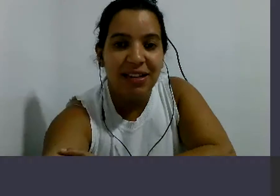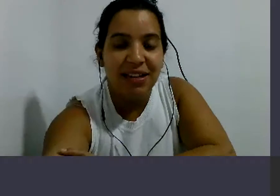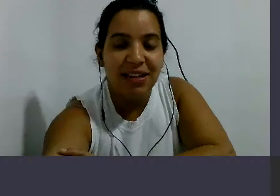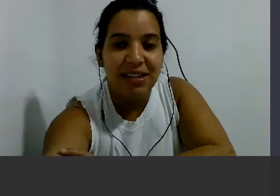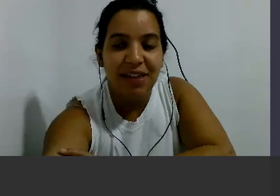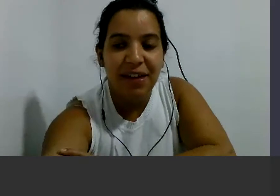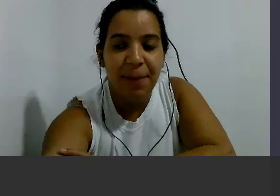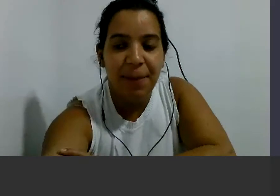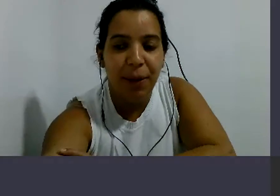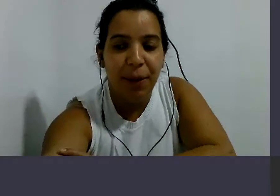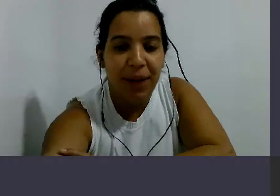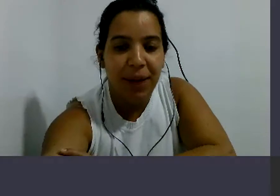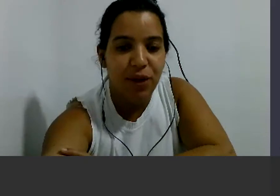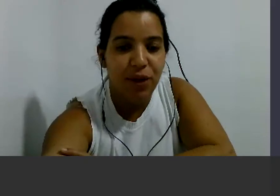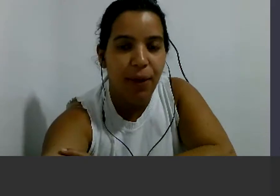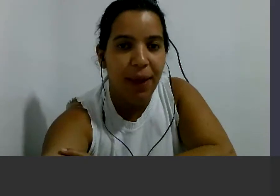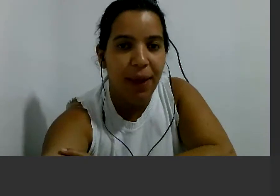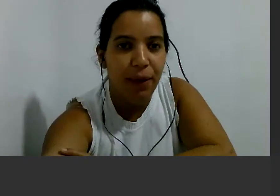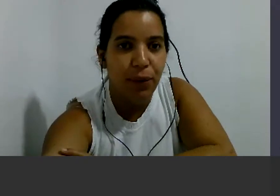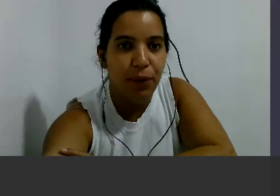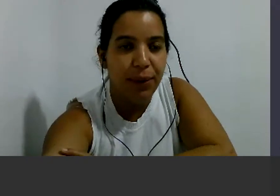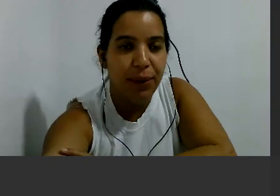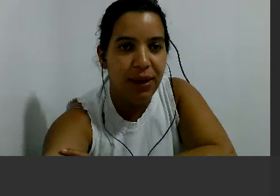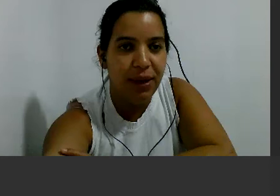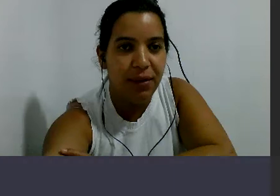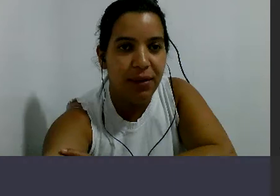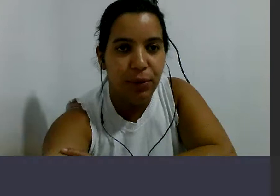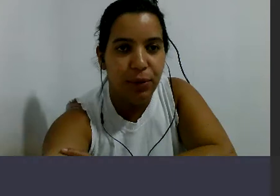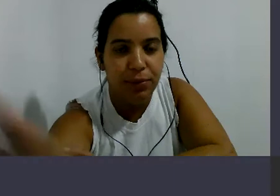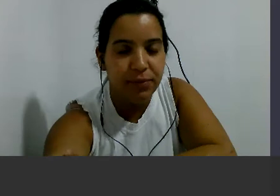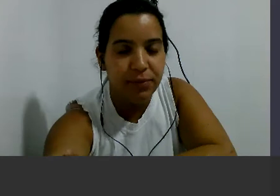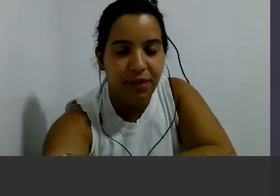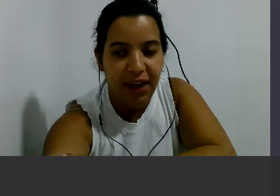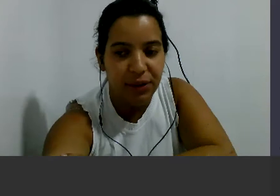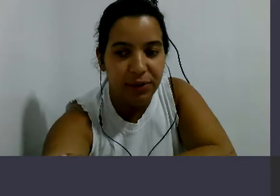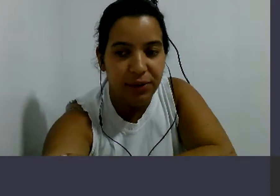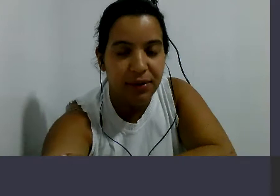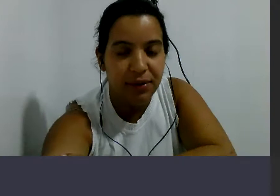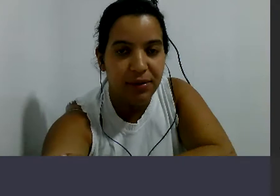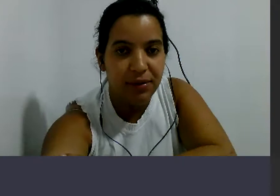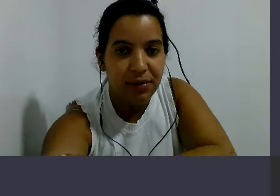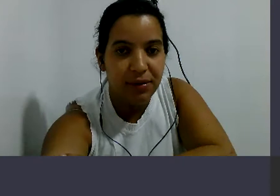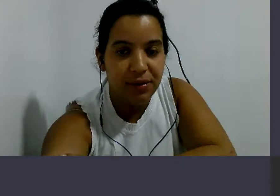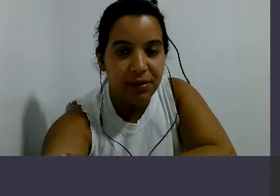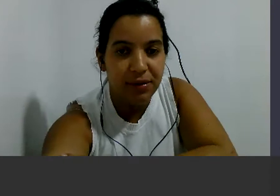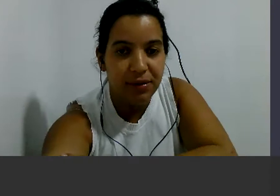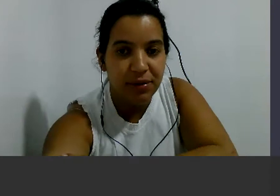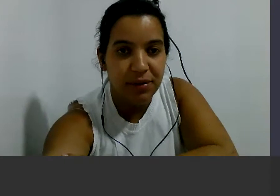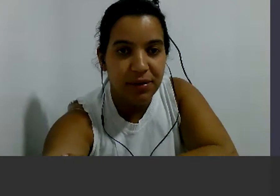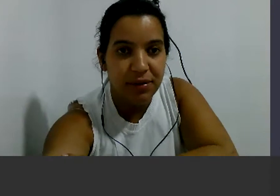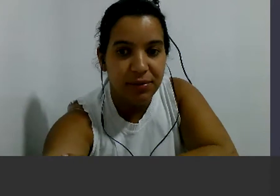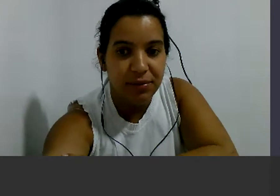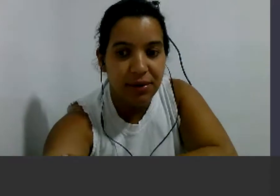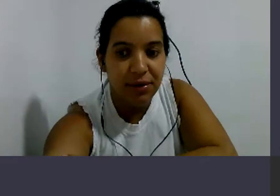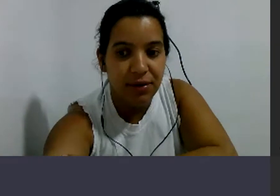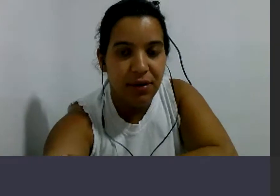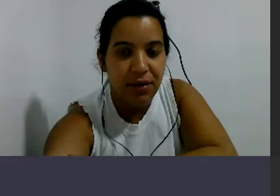Ô César, você faz pelo aplicativo ou pelo link, pelo Navegador. Eu faço pelo